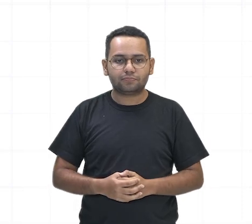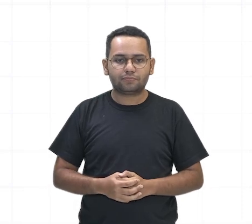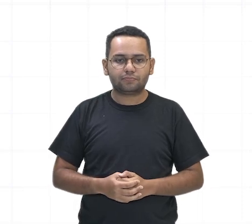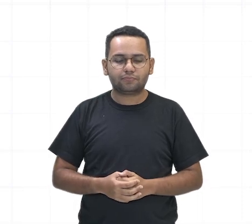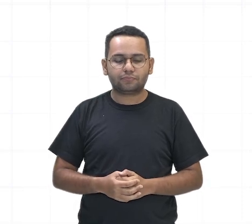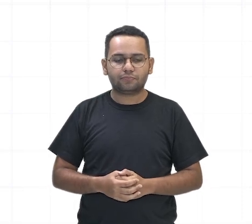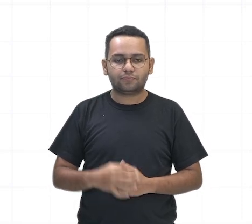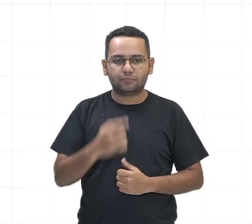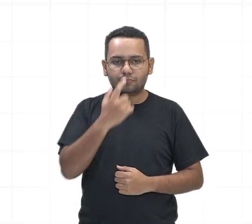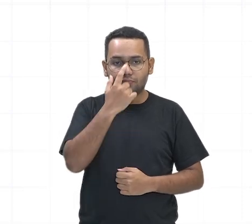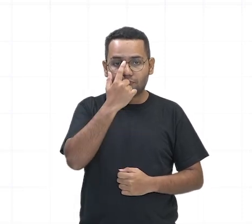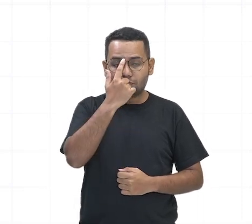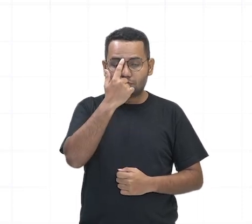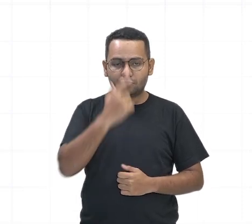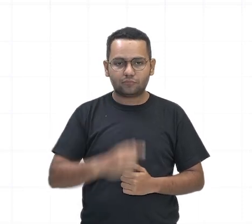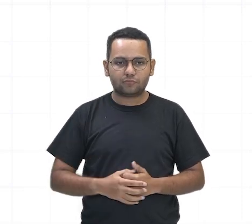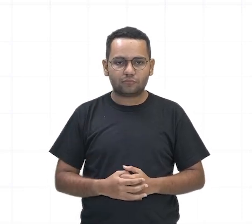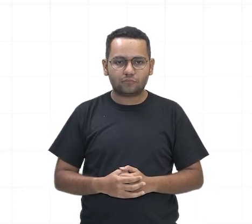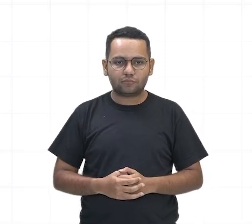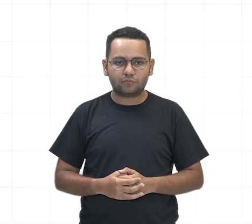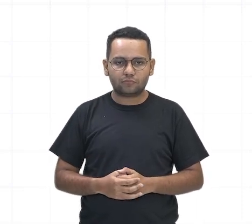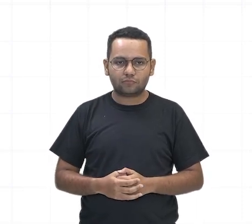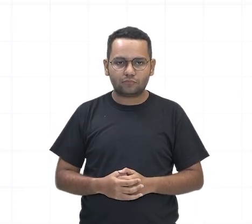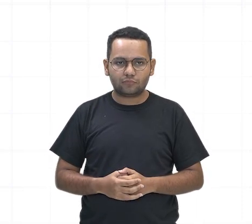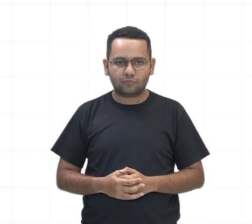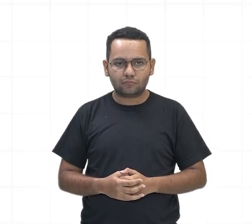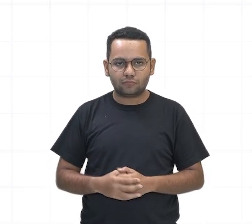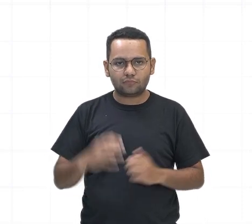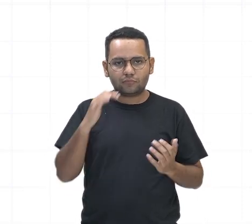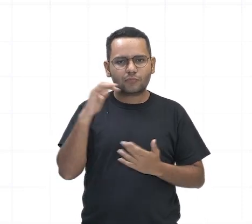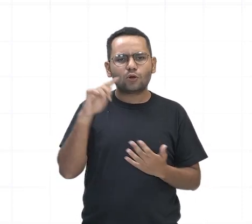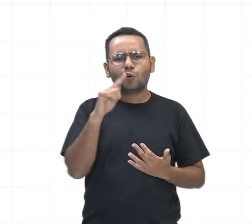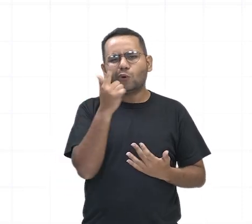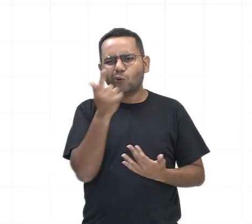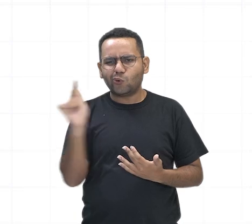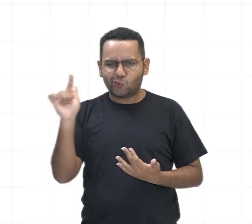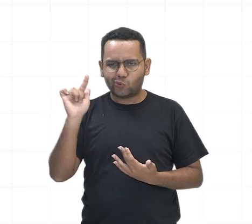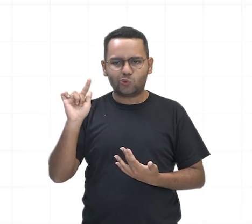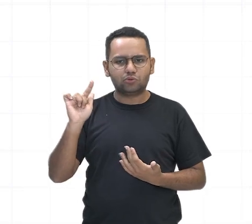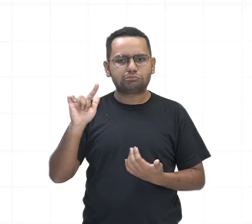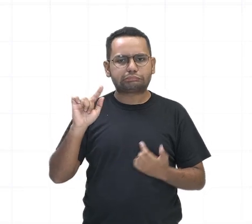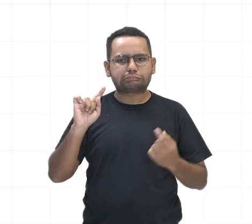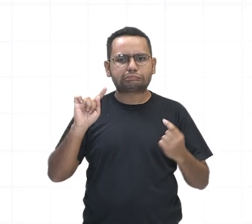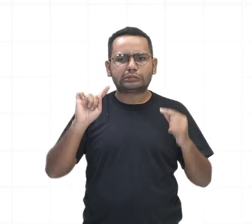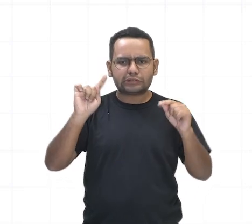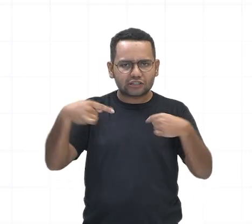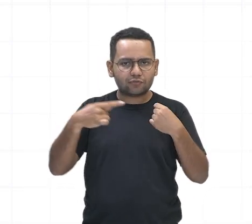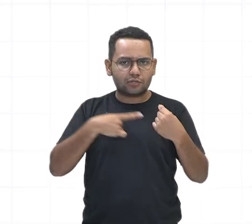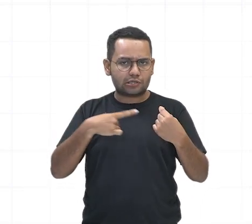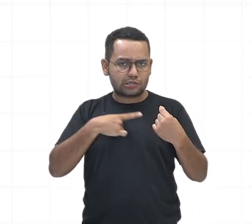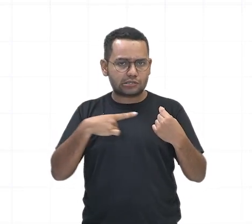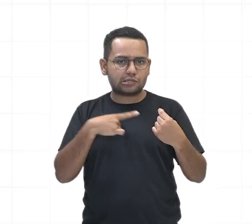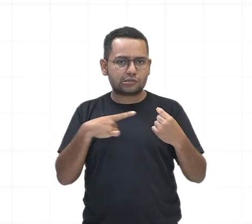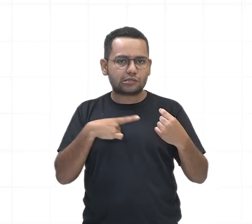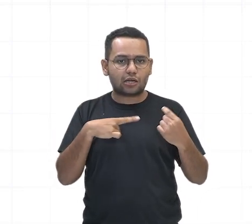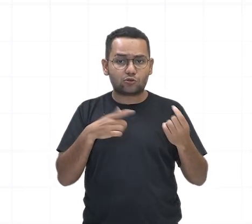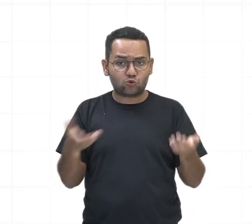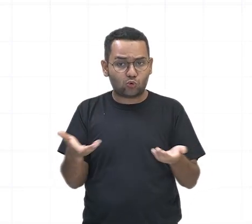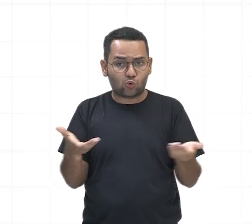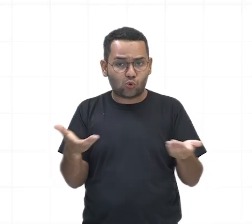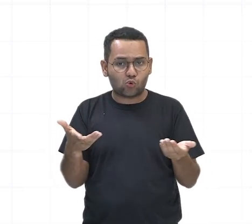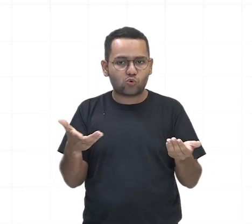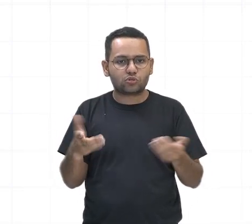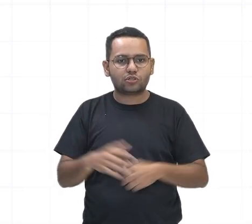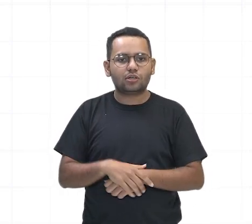que também outros desafios que as religiões têm no mundo contemporâneo é a questão da justiça social e